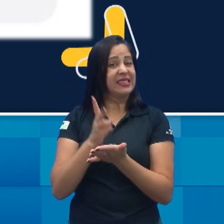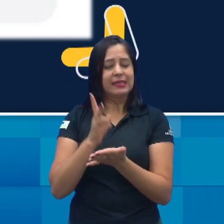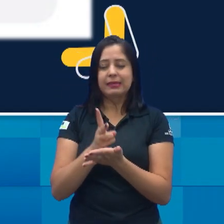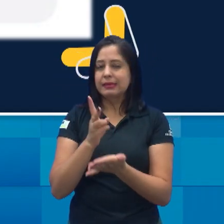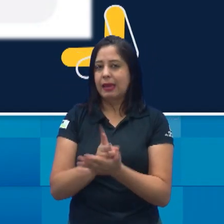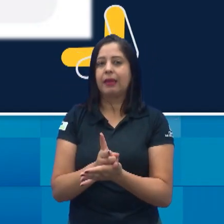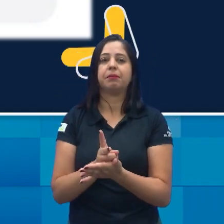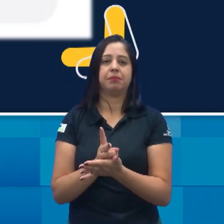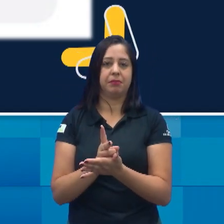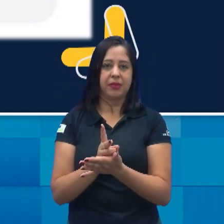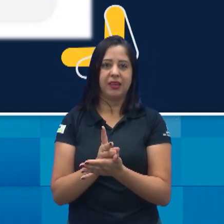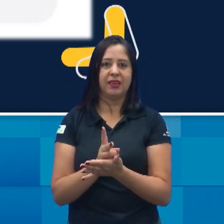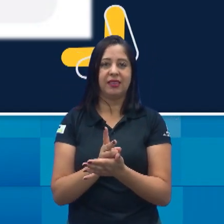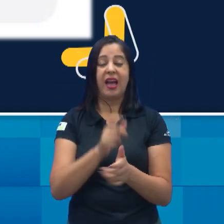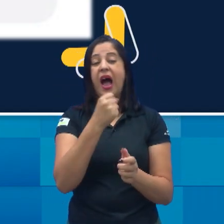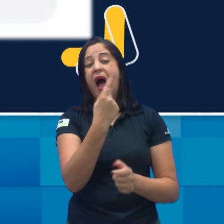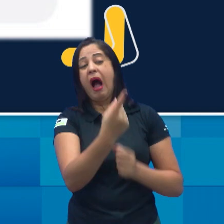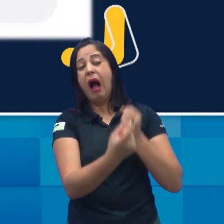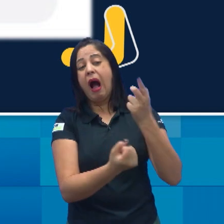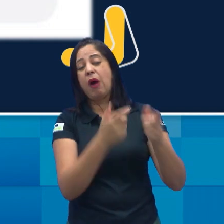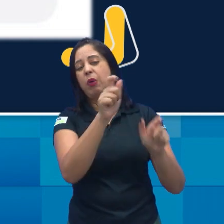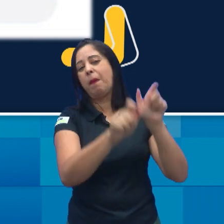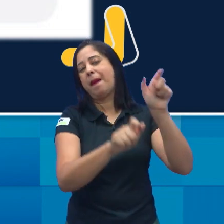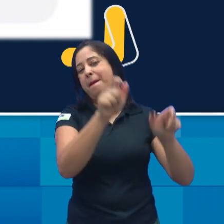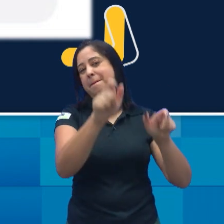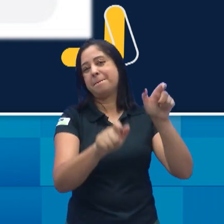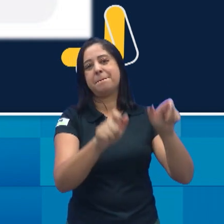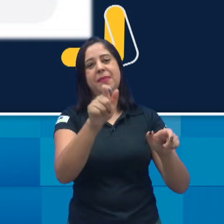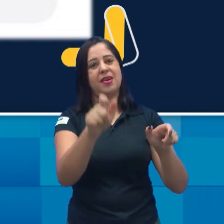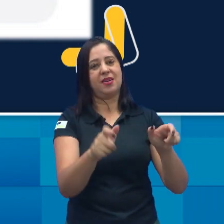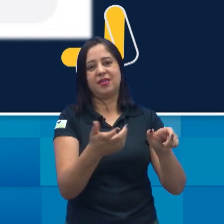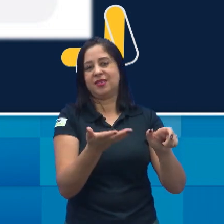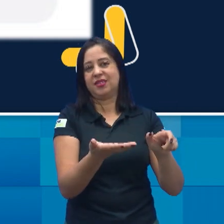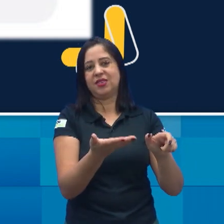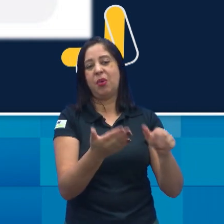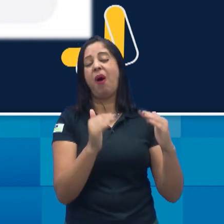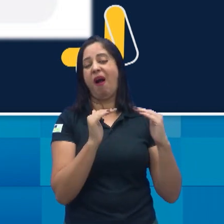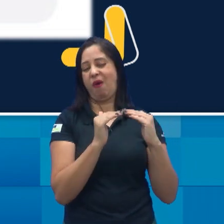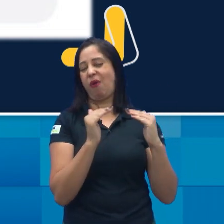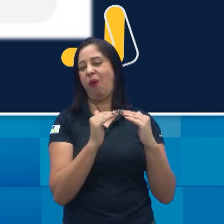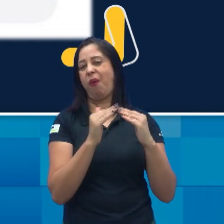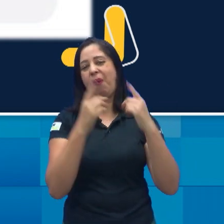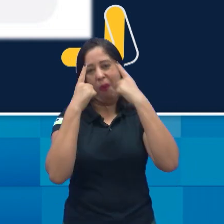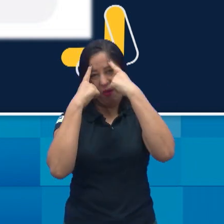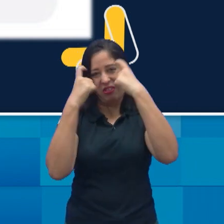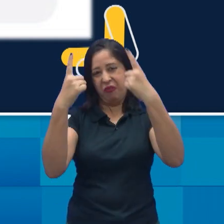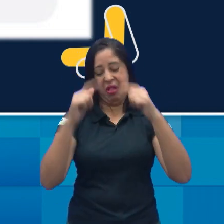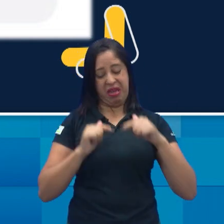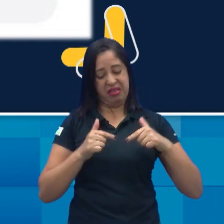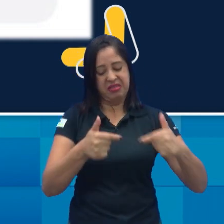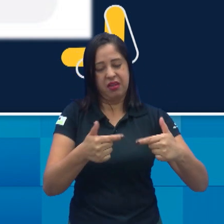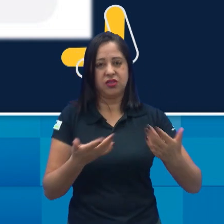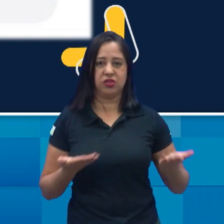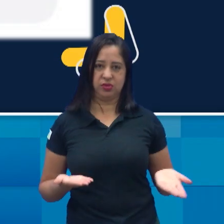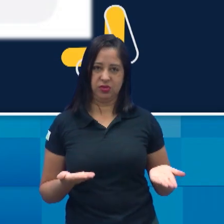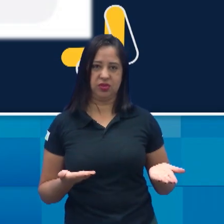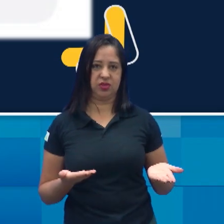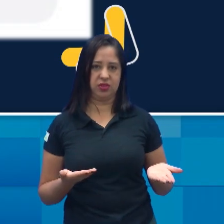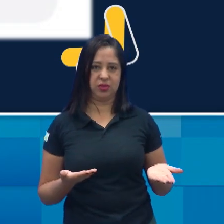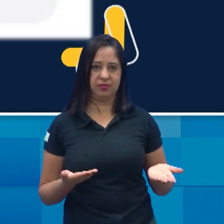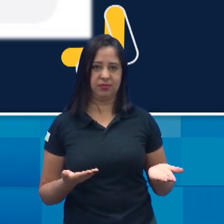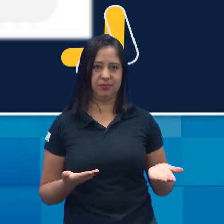tem pessoas que vergonhosamente concordam com esse tipo de atitude.